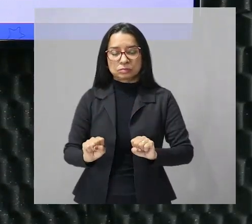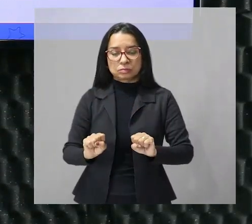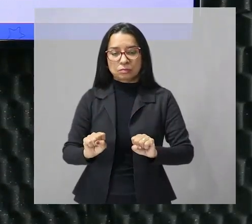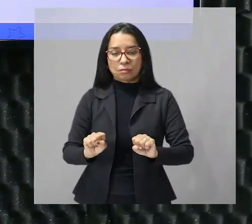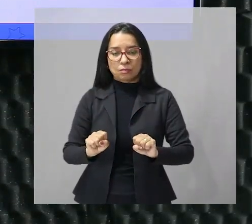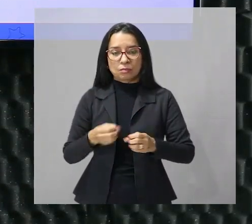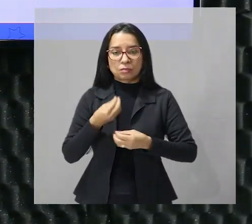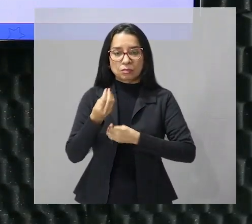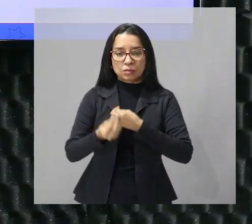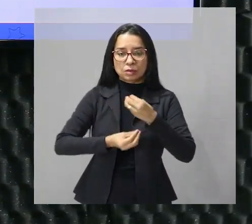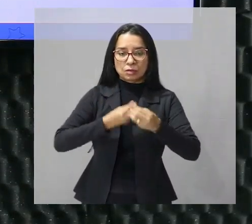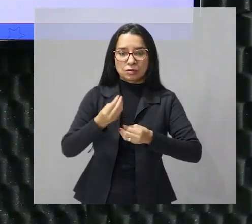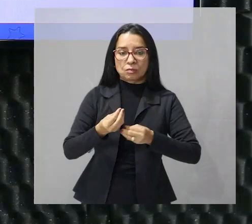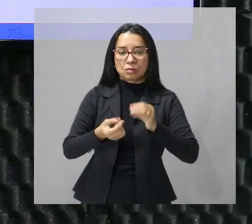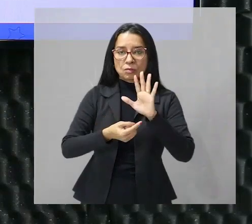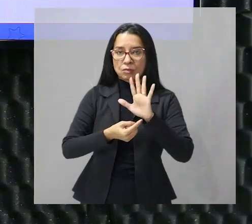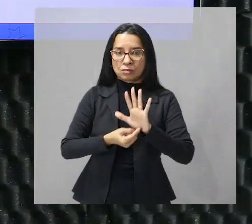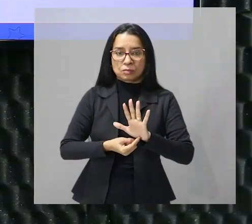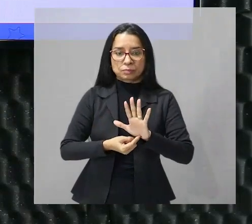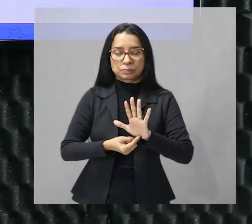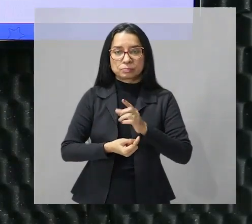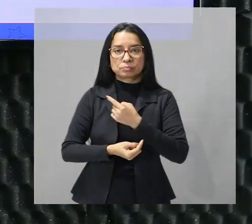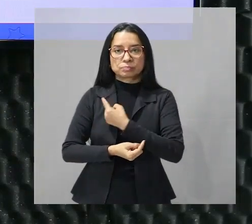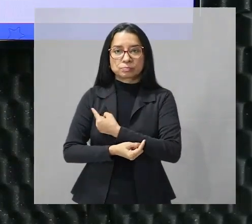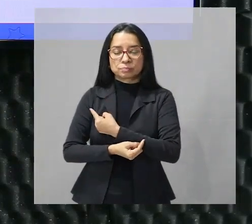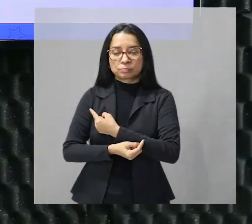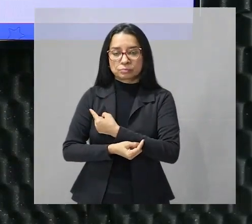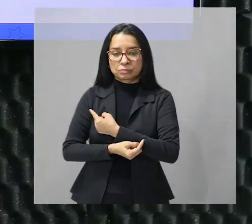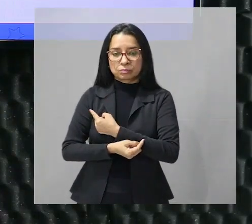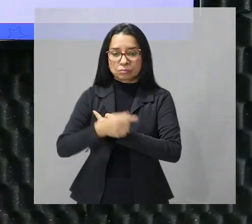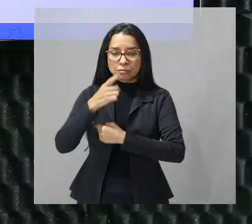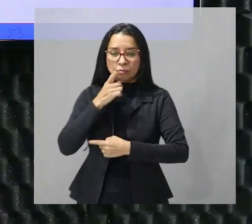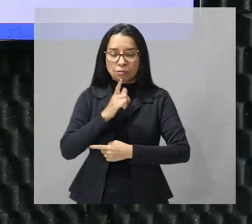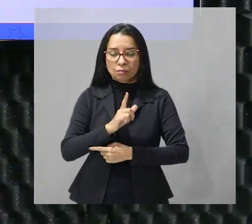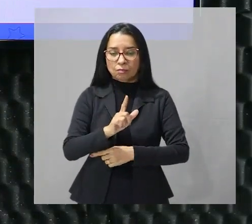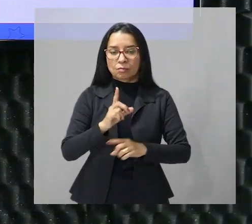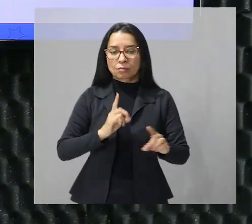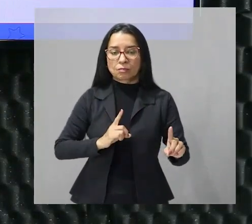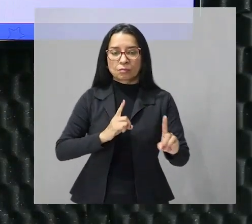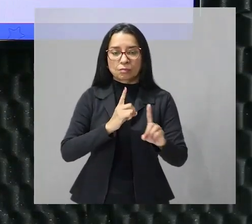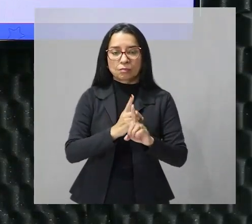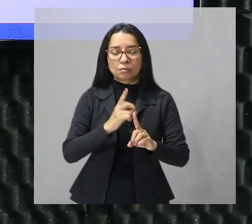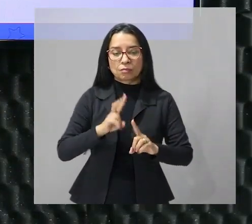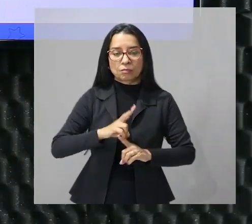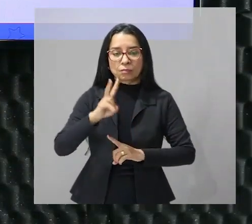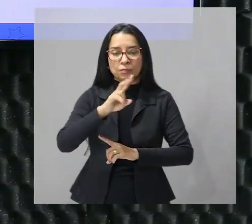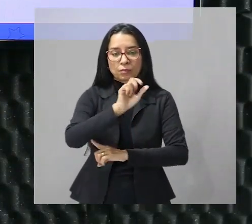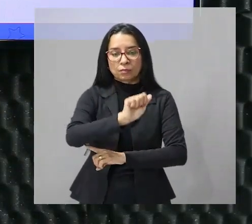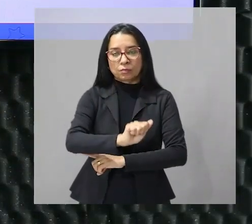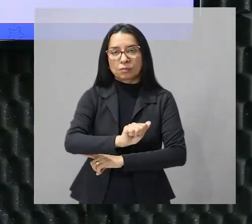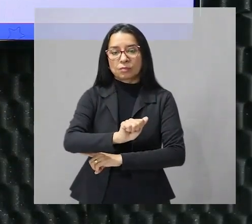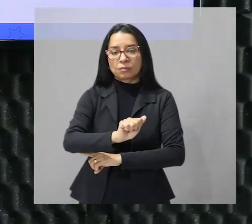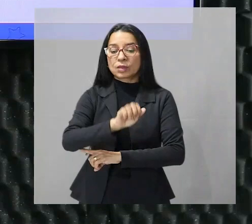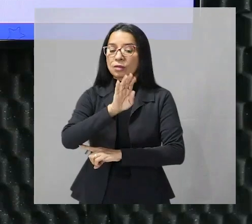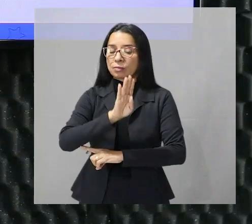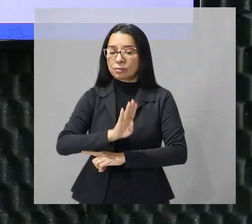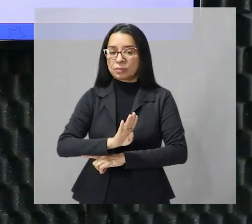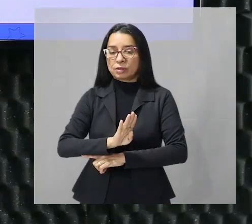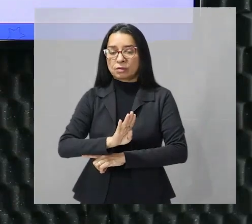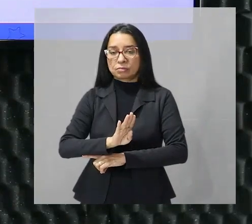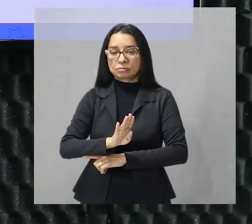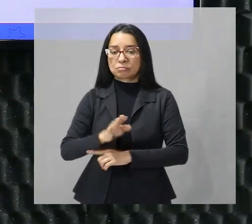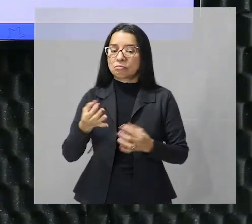da maneira como está posta aqui, desde que nós consigamos encontrar o valor de A e o valor de B,